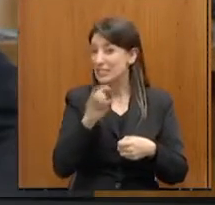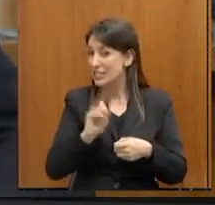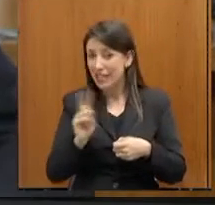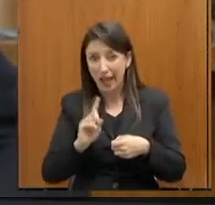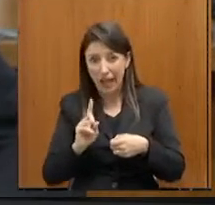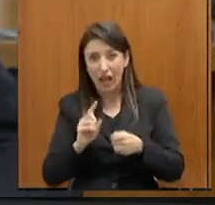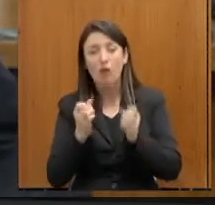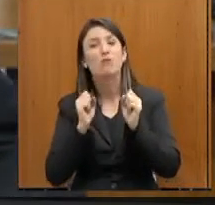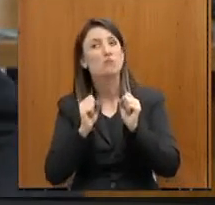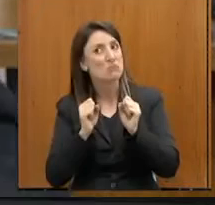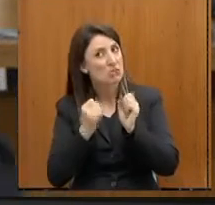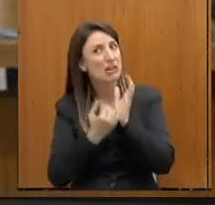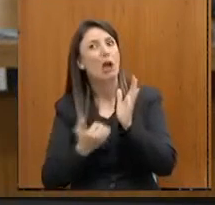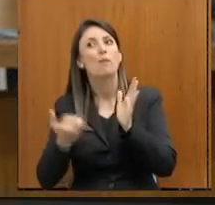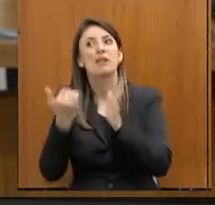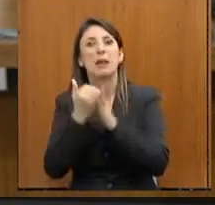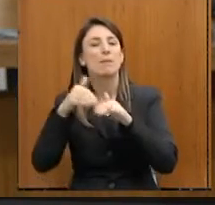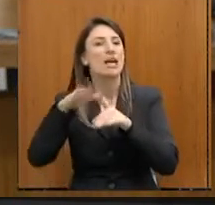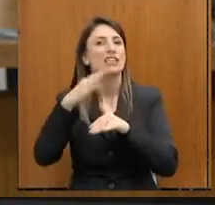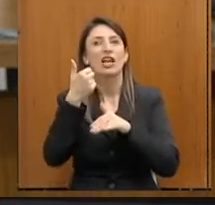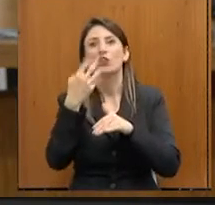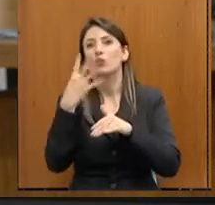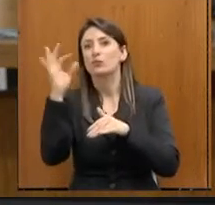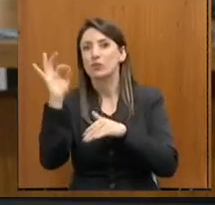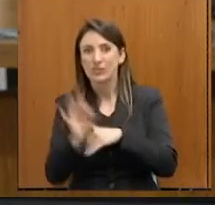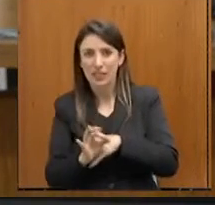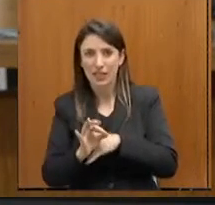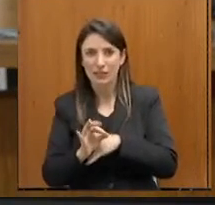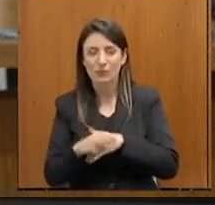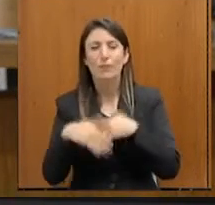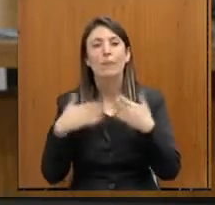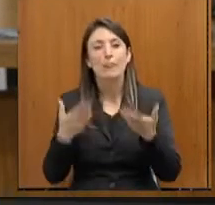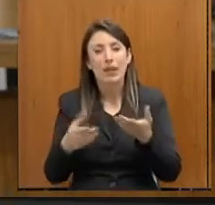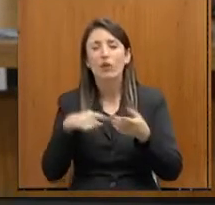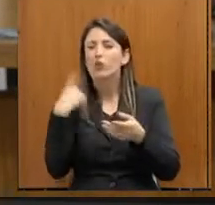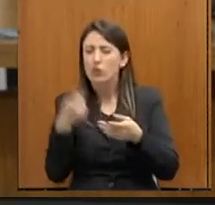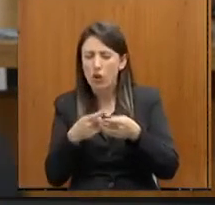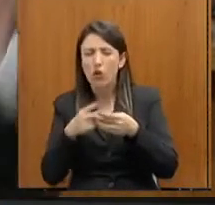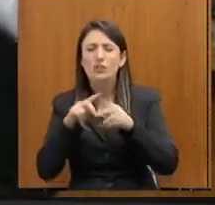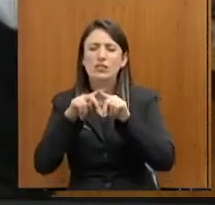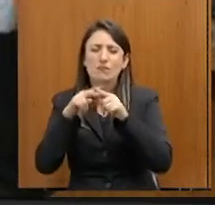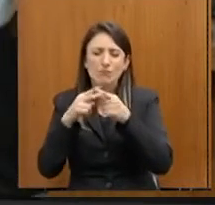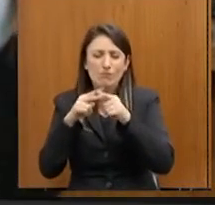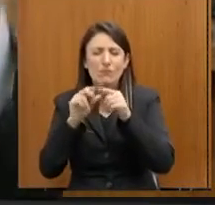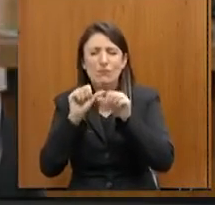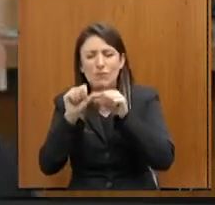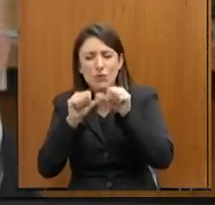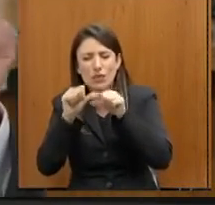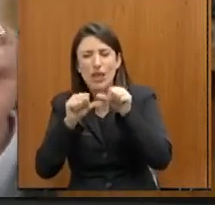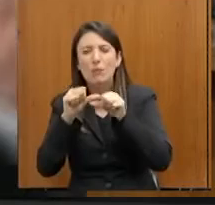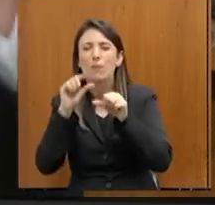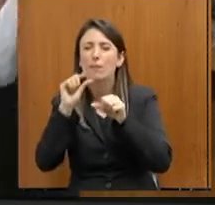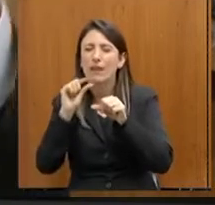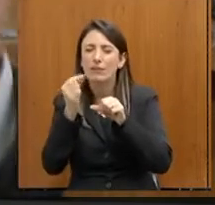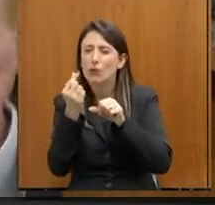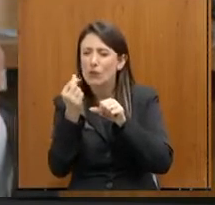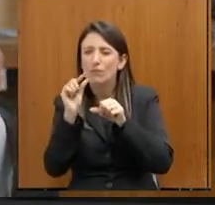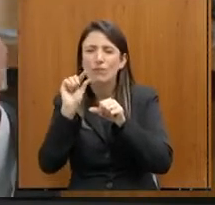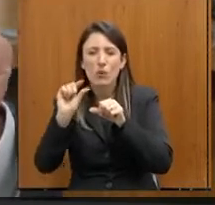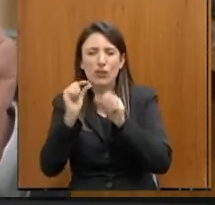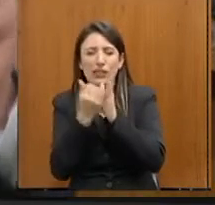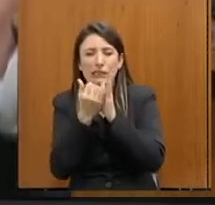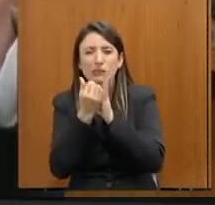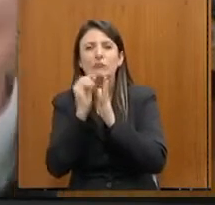de fato é dentre as concessionárias ou menor Veículos é o primeiro objetivo